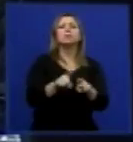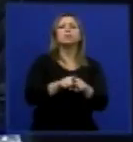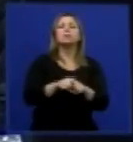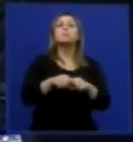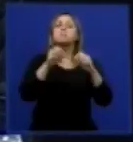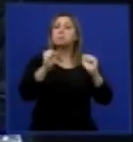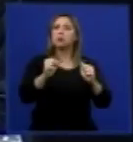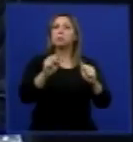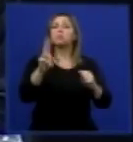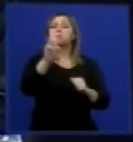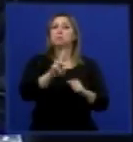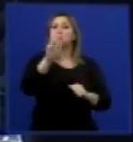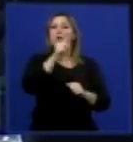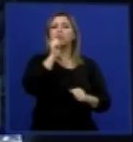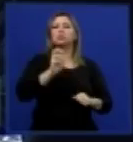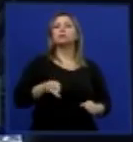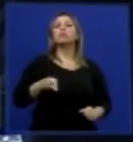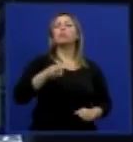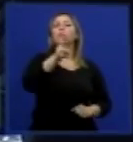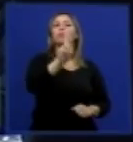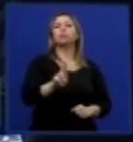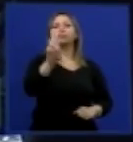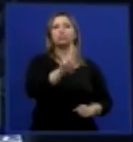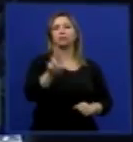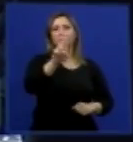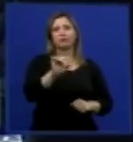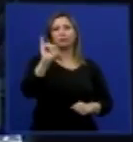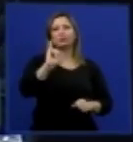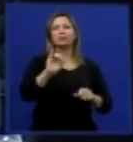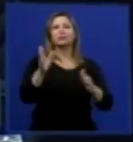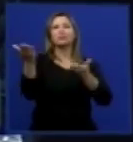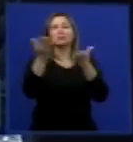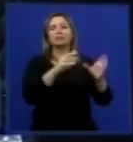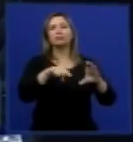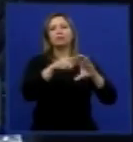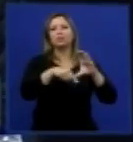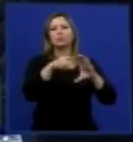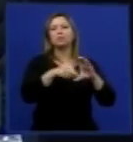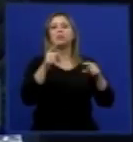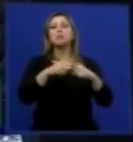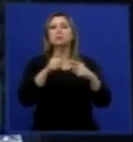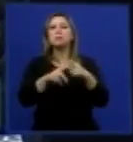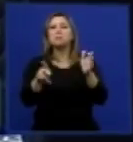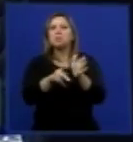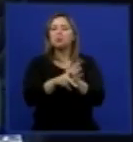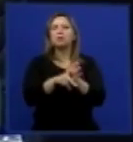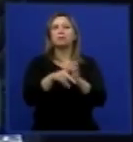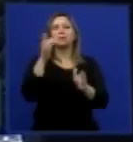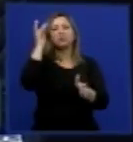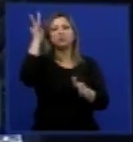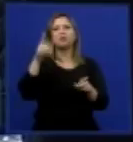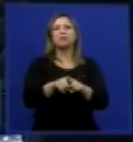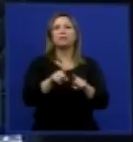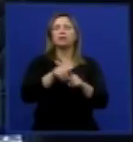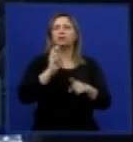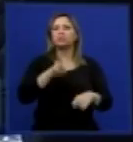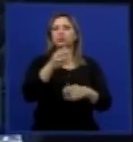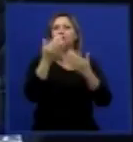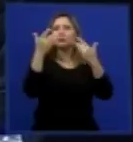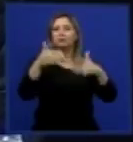mesmo possa prosseguir no procedimento do licenciamento das importações que interessa a ação conforme antes